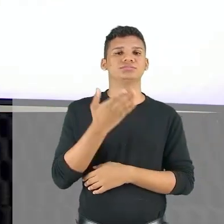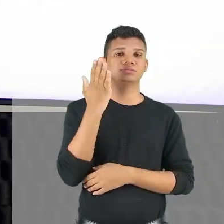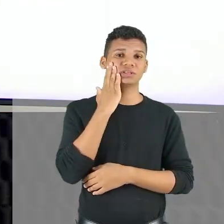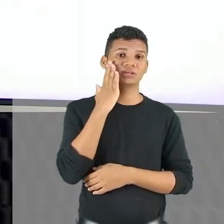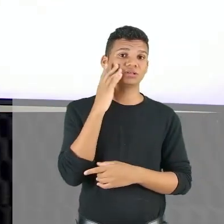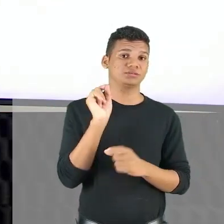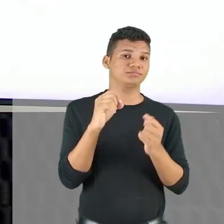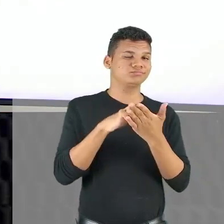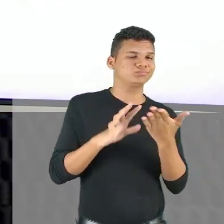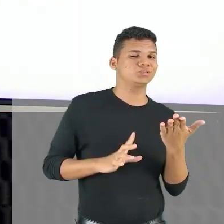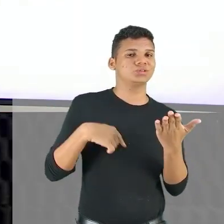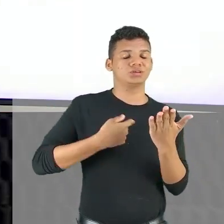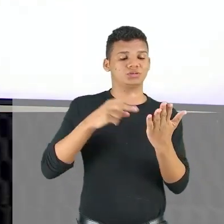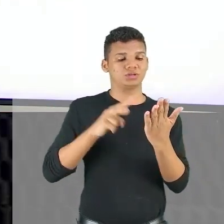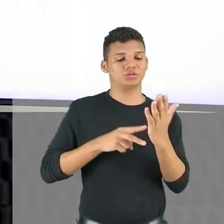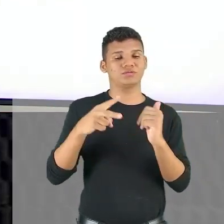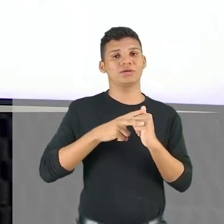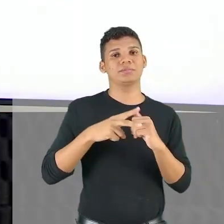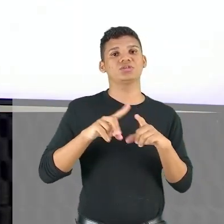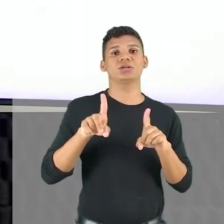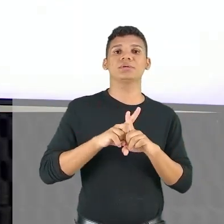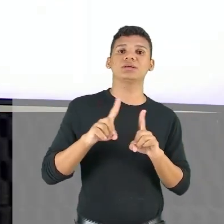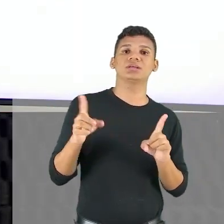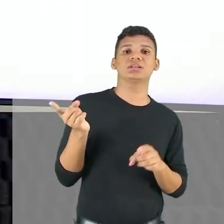essa leitura verbal e a não verbal.